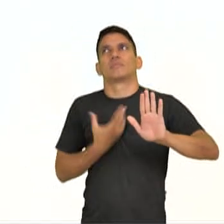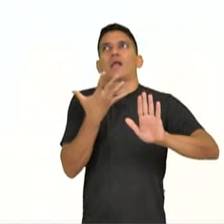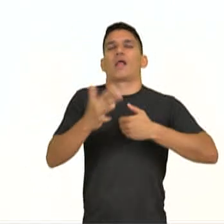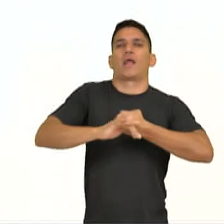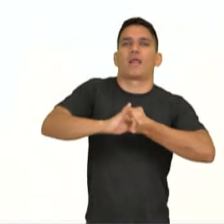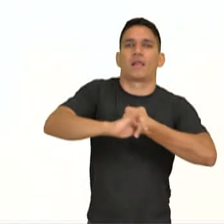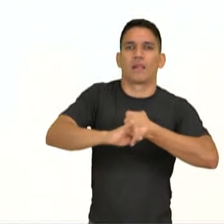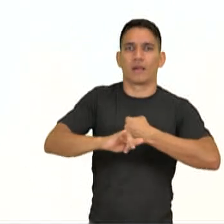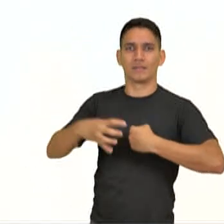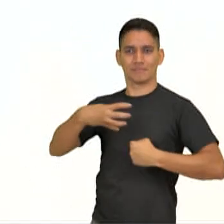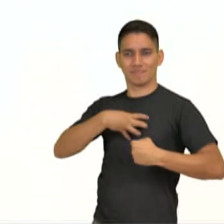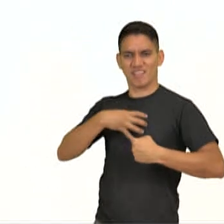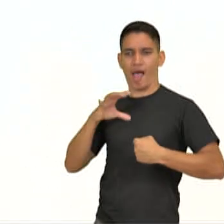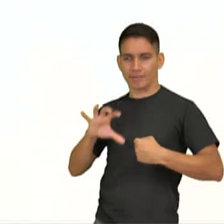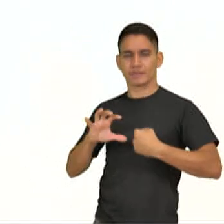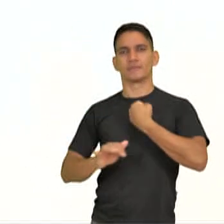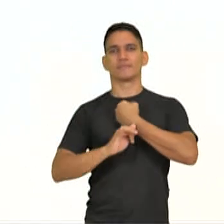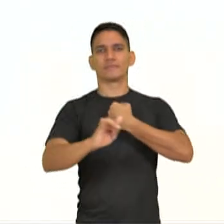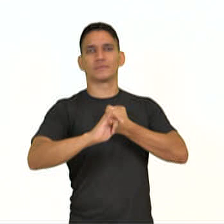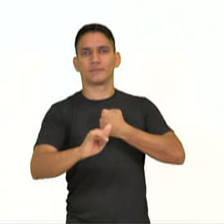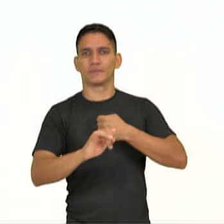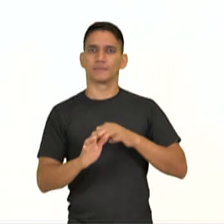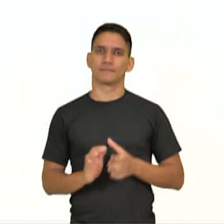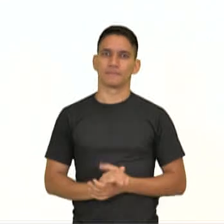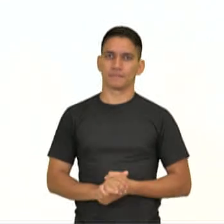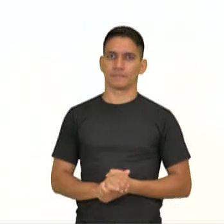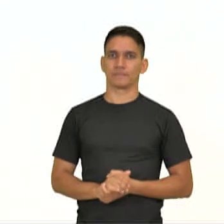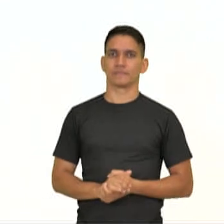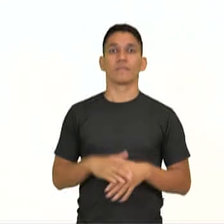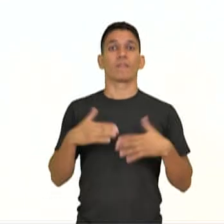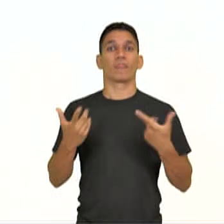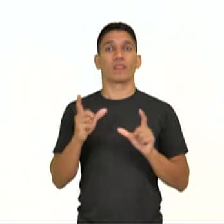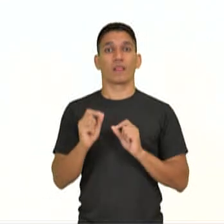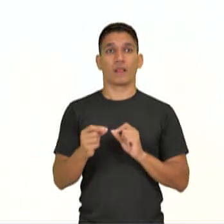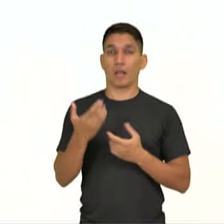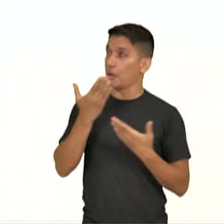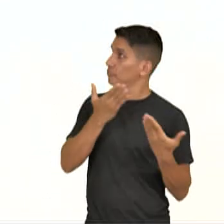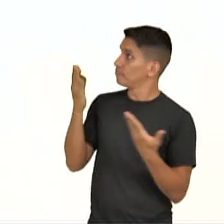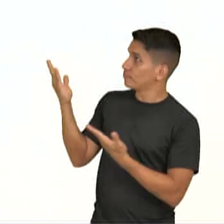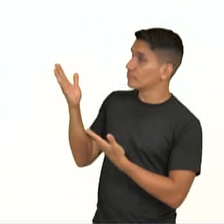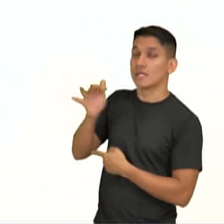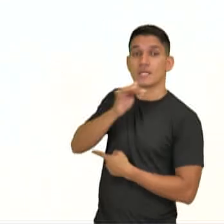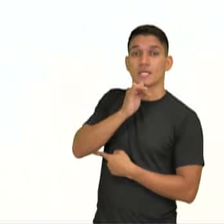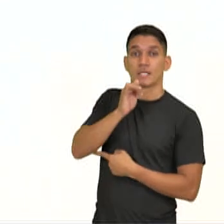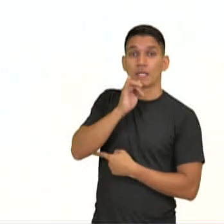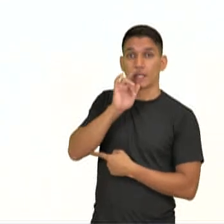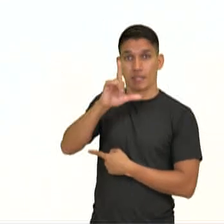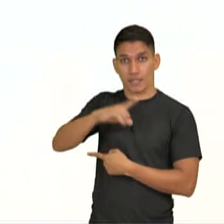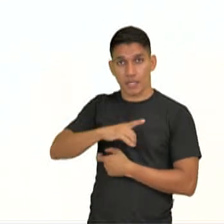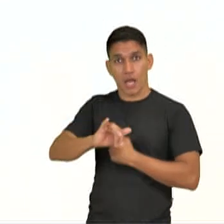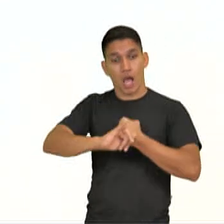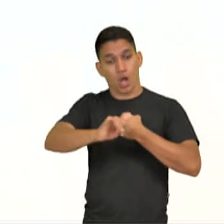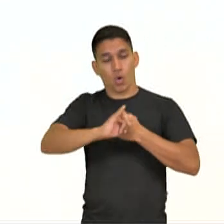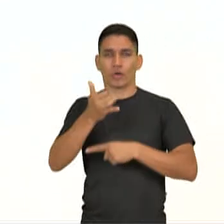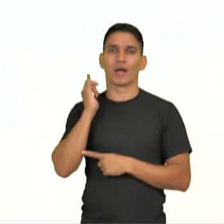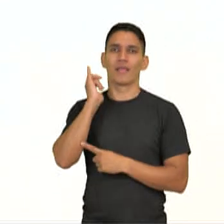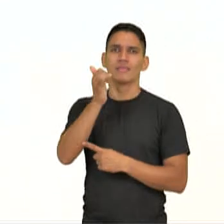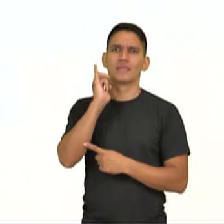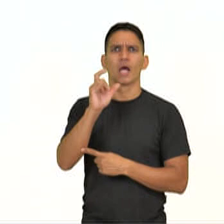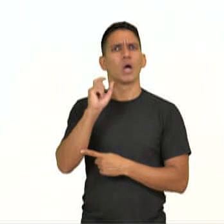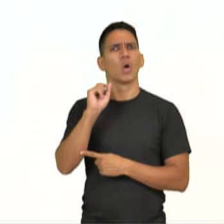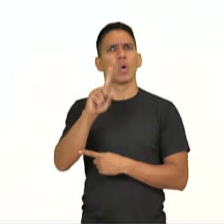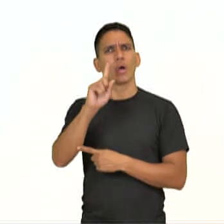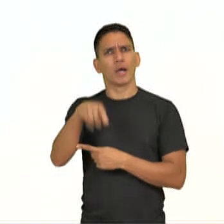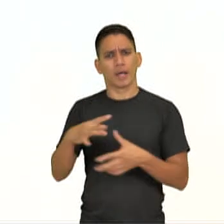aquilo que eles sentem com relação ao que aconteceu. Então, temos ali, como exemplo aqui, a crônica narrativa. O que ela